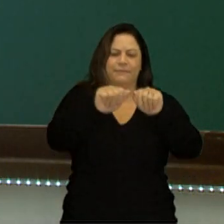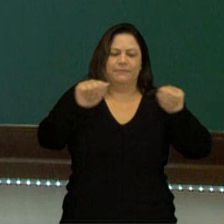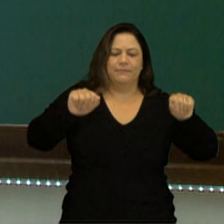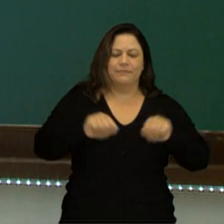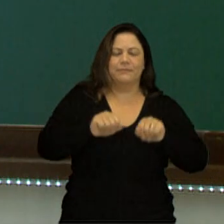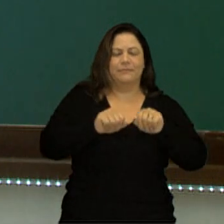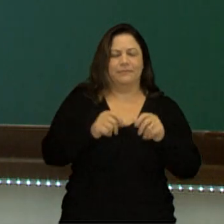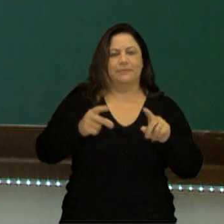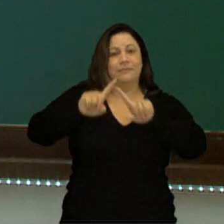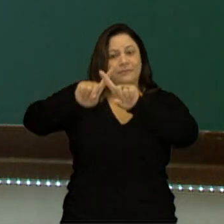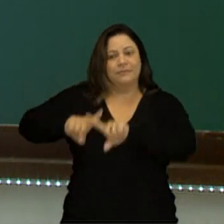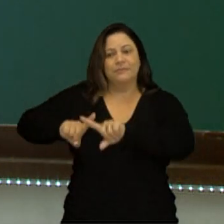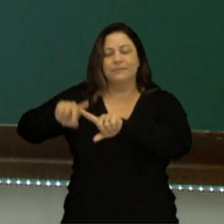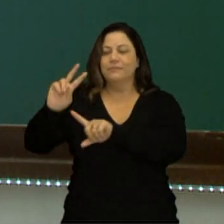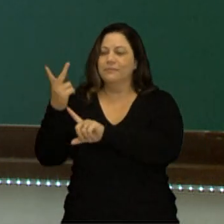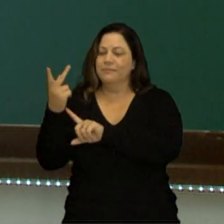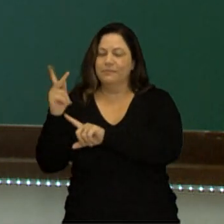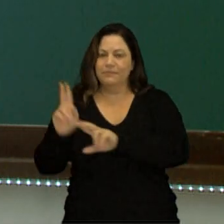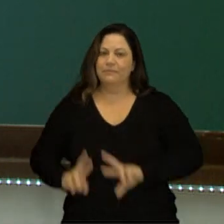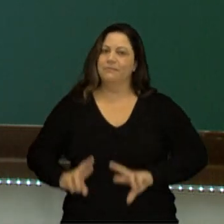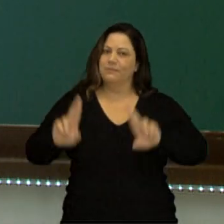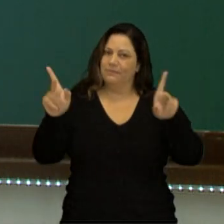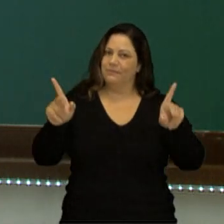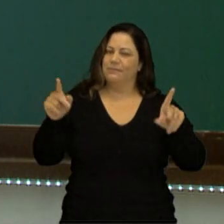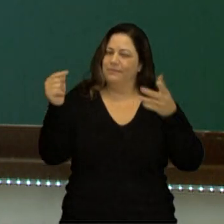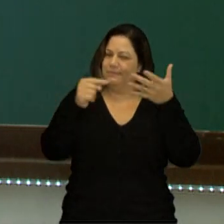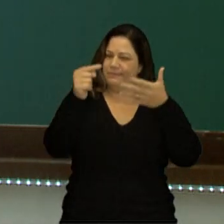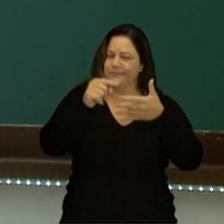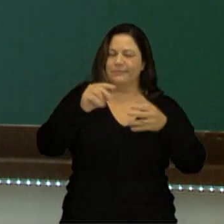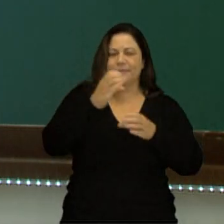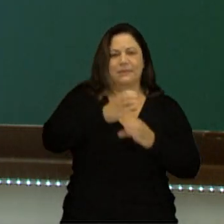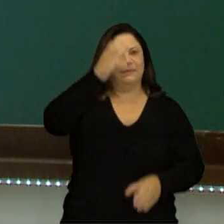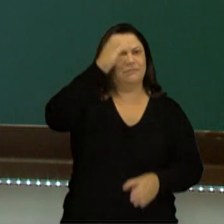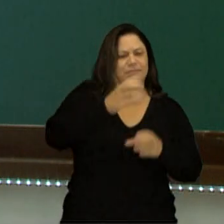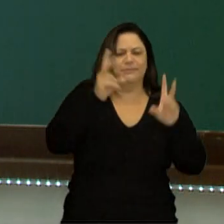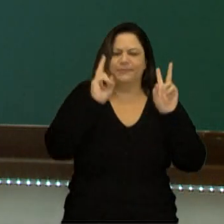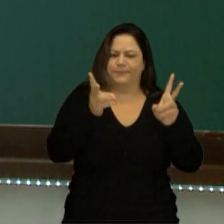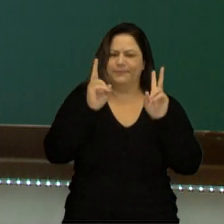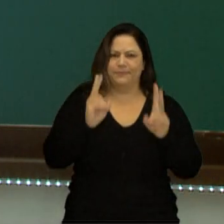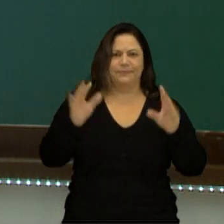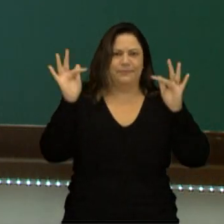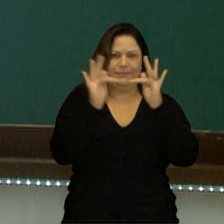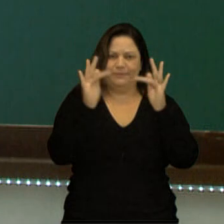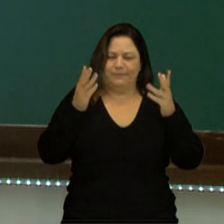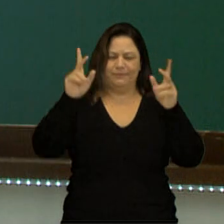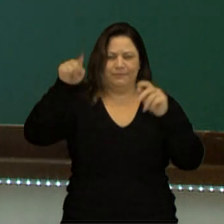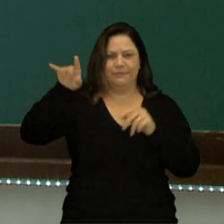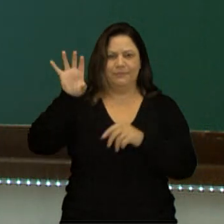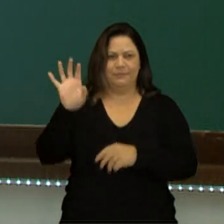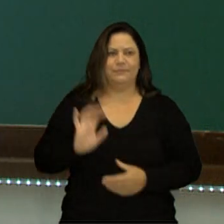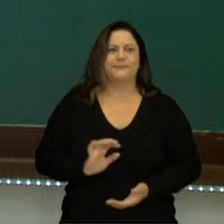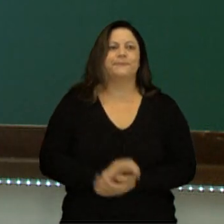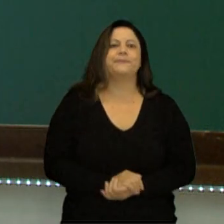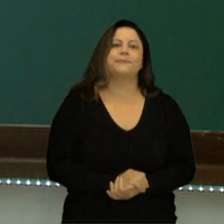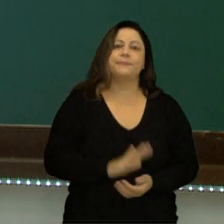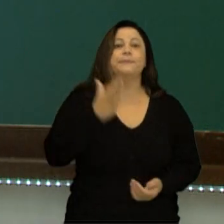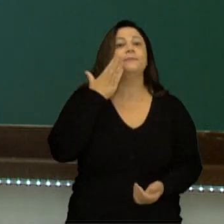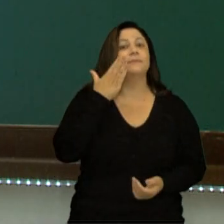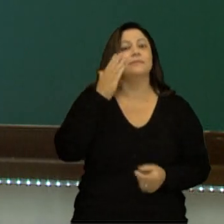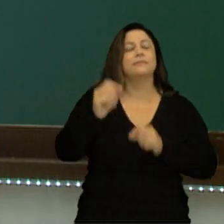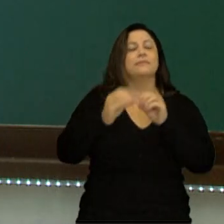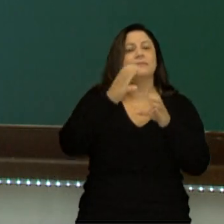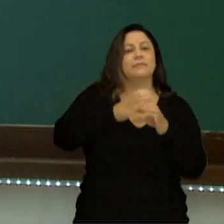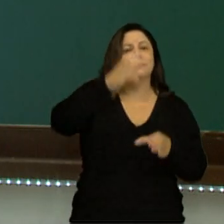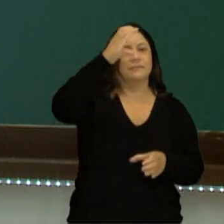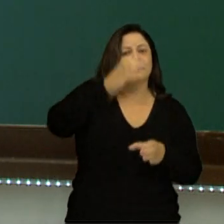obviamente, as diferenças que a gente vai ter. Mas no cilindro, sempre a área da base vezes a altura. Então, a gente já sabe que o cilindro é o quê?